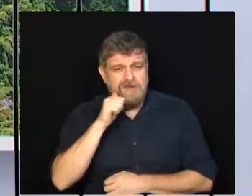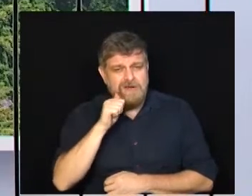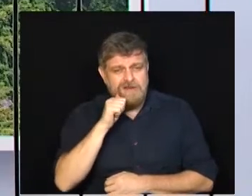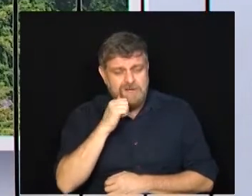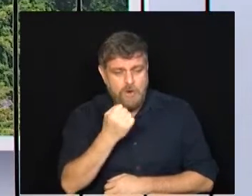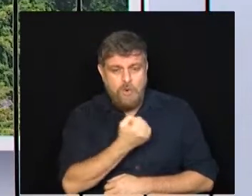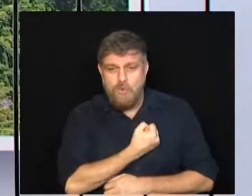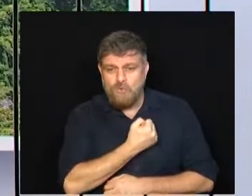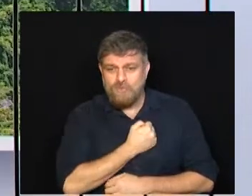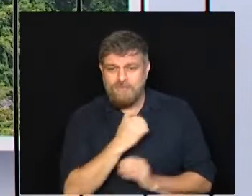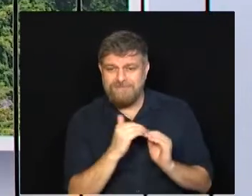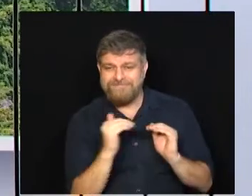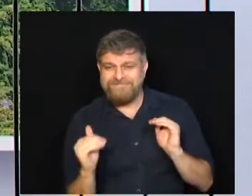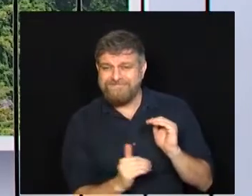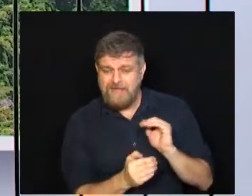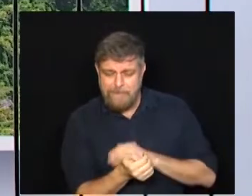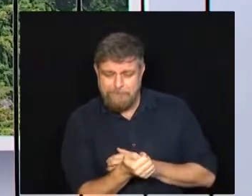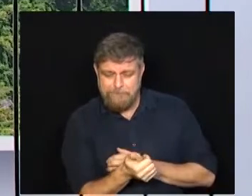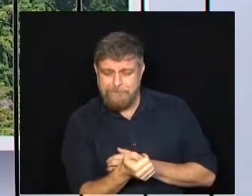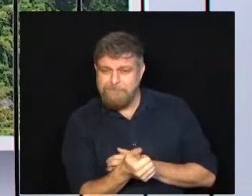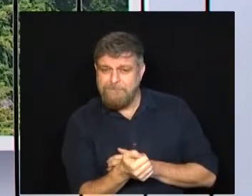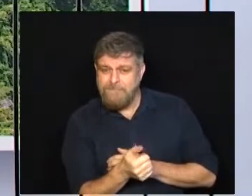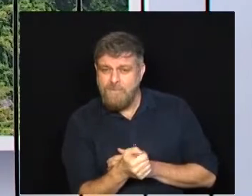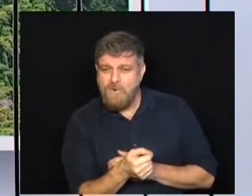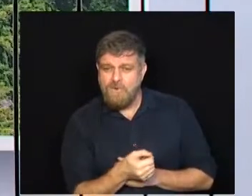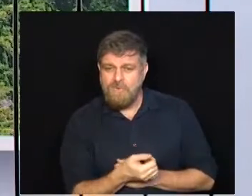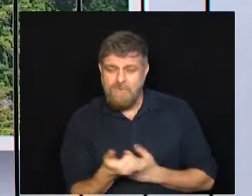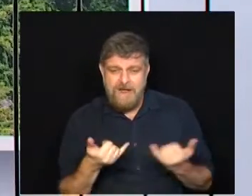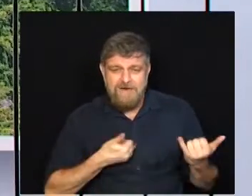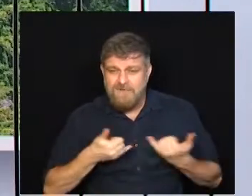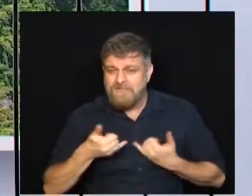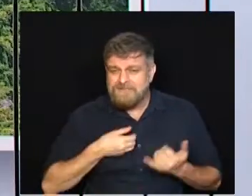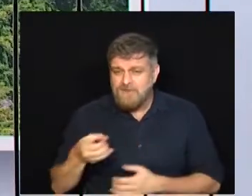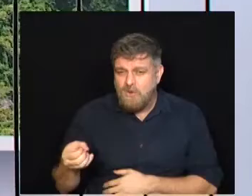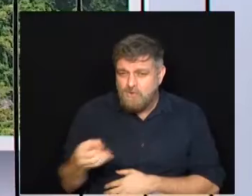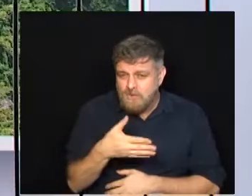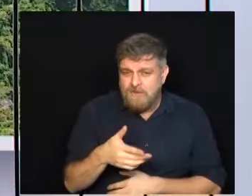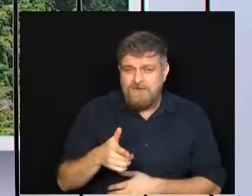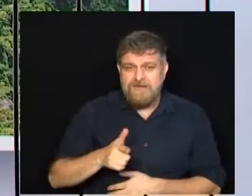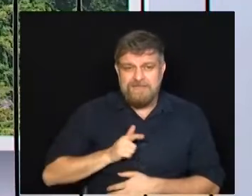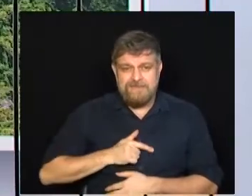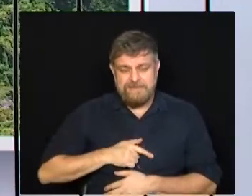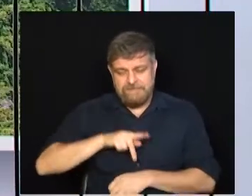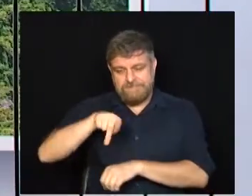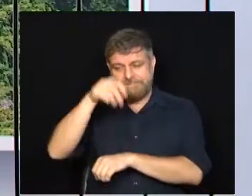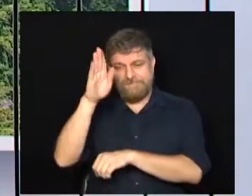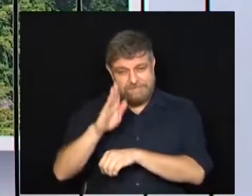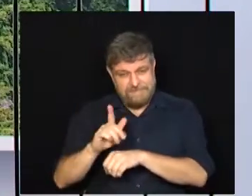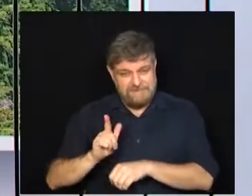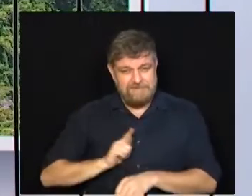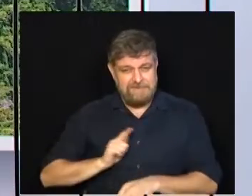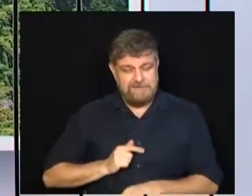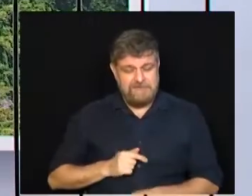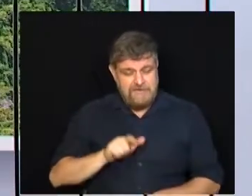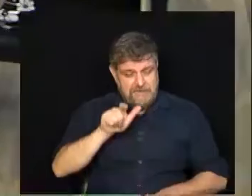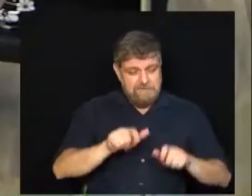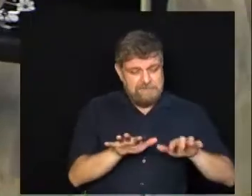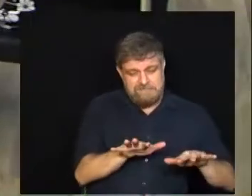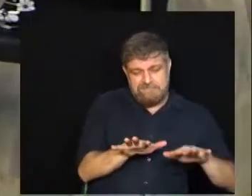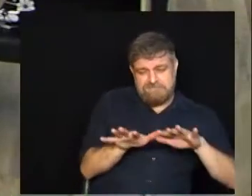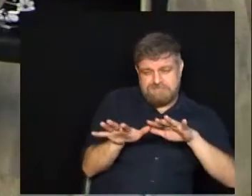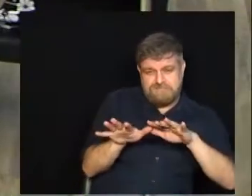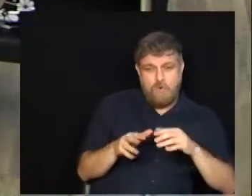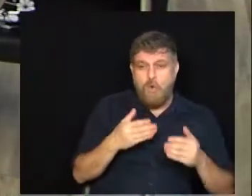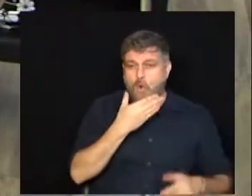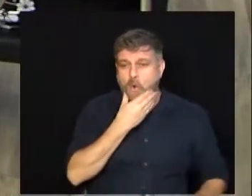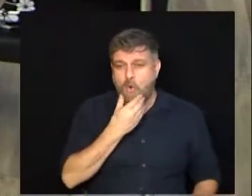dados é menor. Esses dados são muito mais recentes. Até porque a gente tem a questão do patriarcado. Sim. E muitas pessoas que